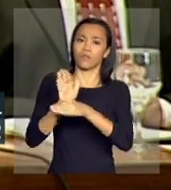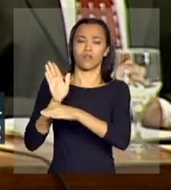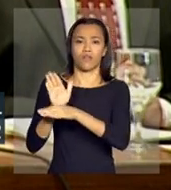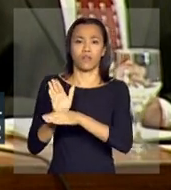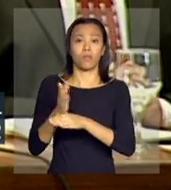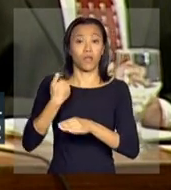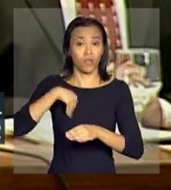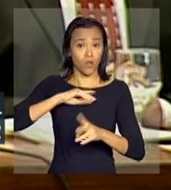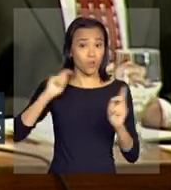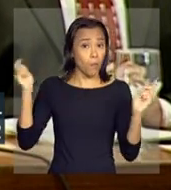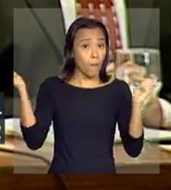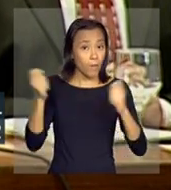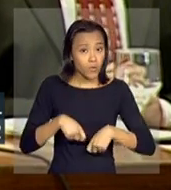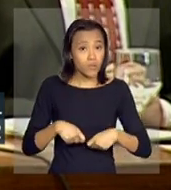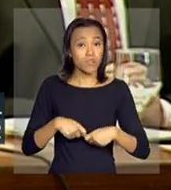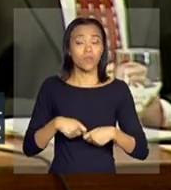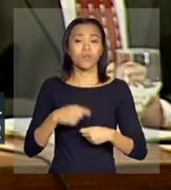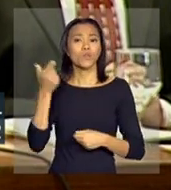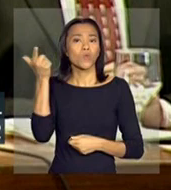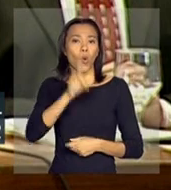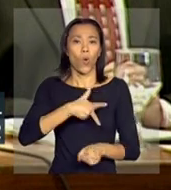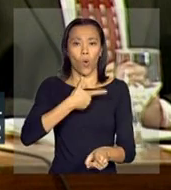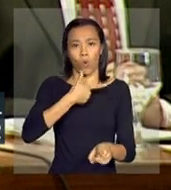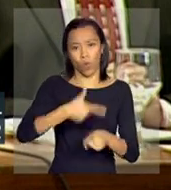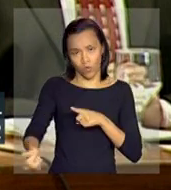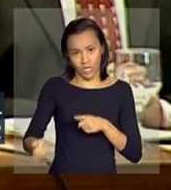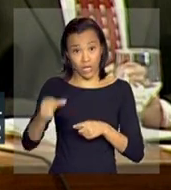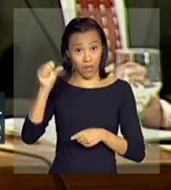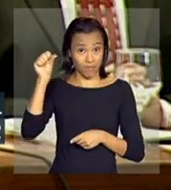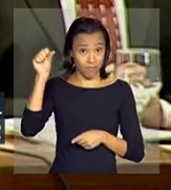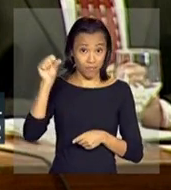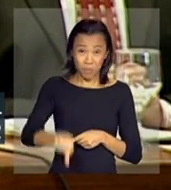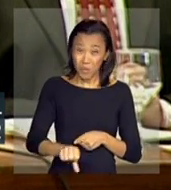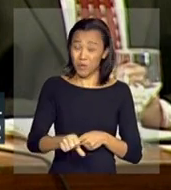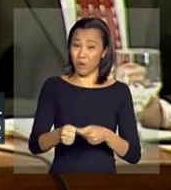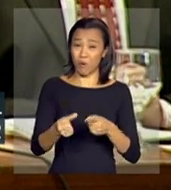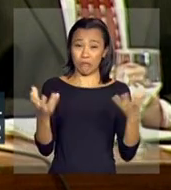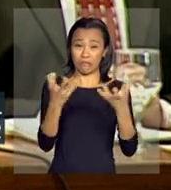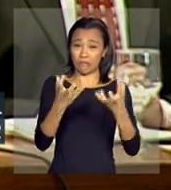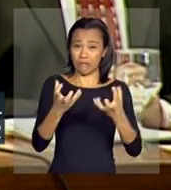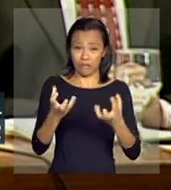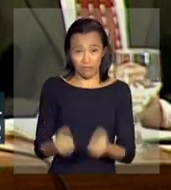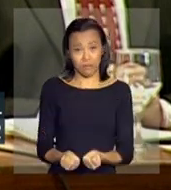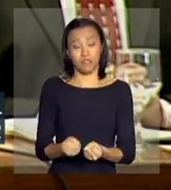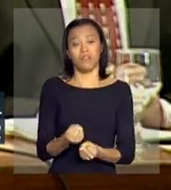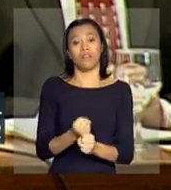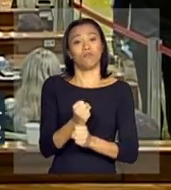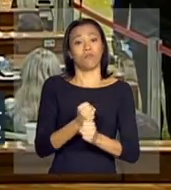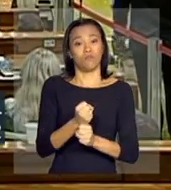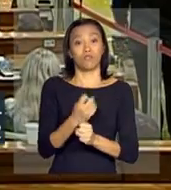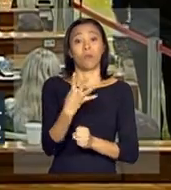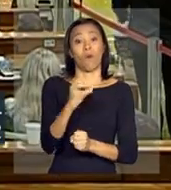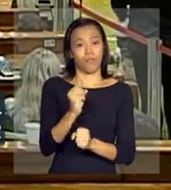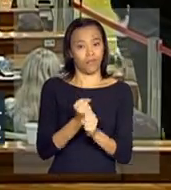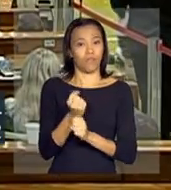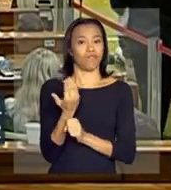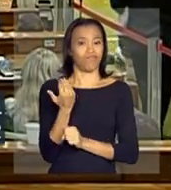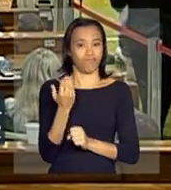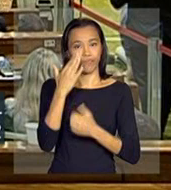gente possa atravessar essa que é considerada a mais severa estiagem dos últimos 40 anos. Muito